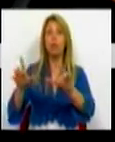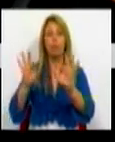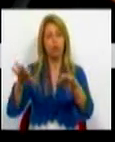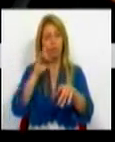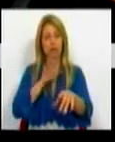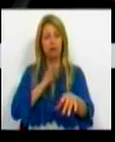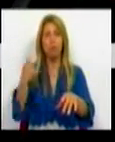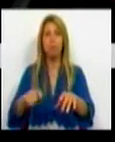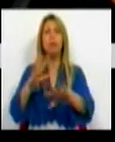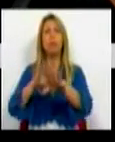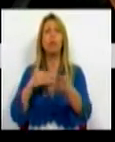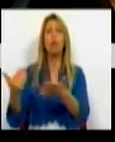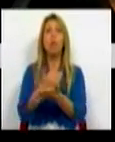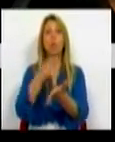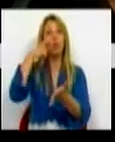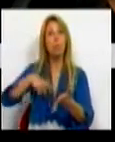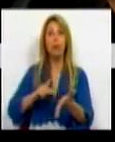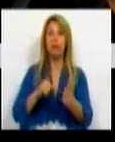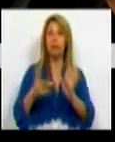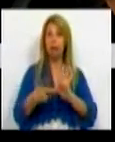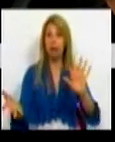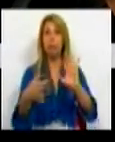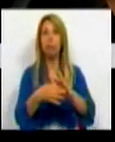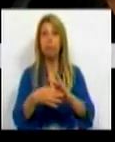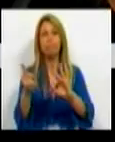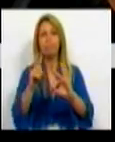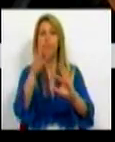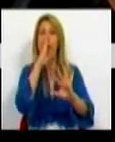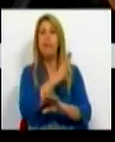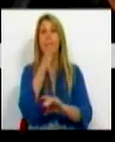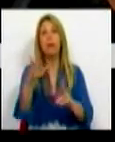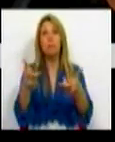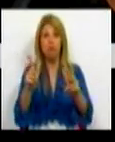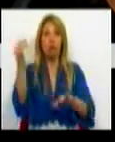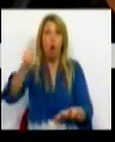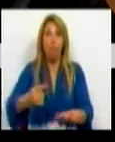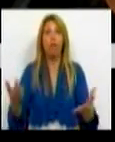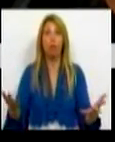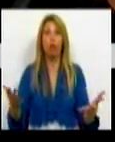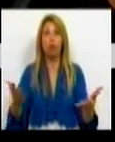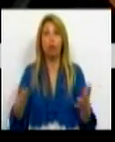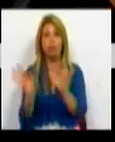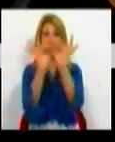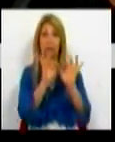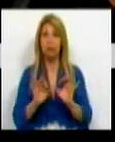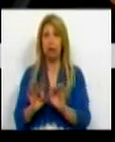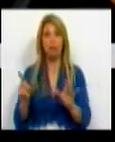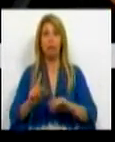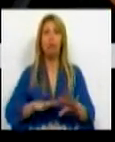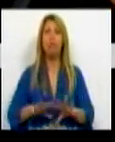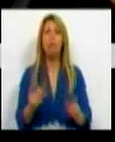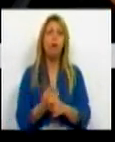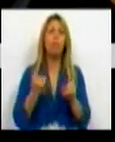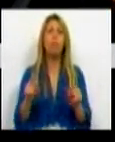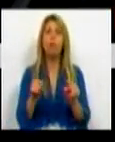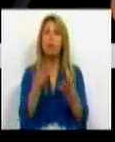Presidente, aos recursos humanos e técnicos, nomeadamente no que diz respeito à não aplicação de métodos que são obrigatórios e uniformizados, e por que razão não foram